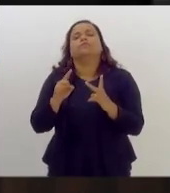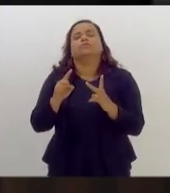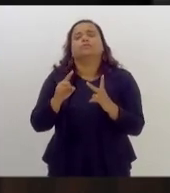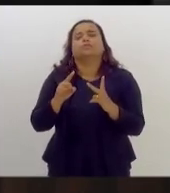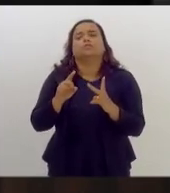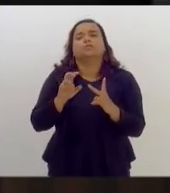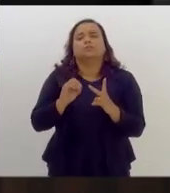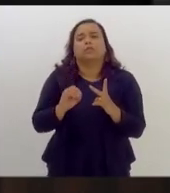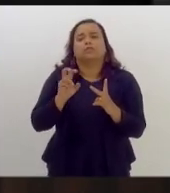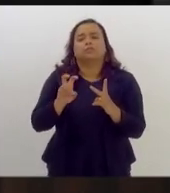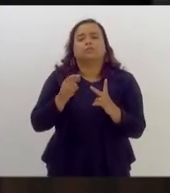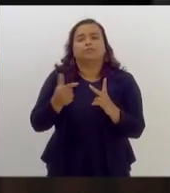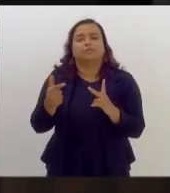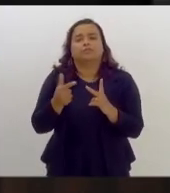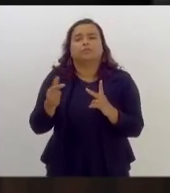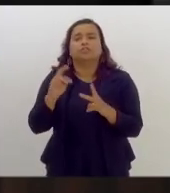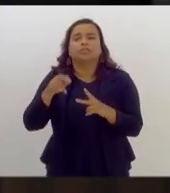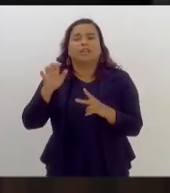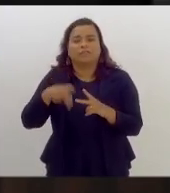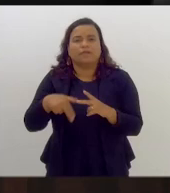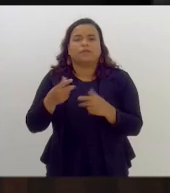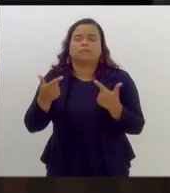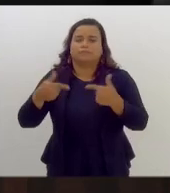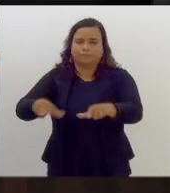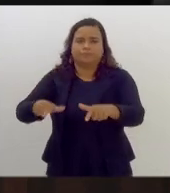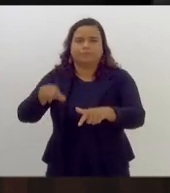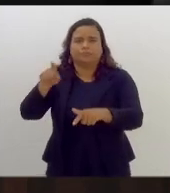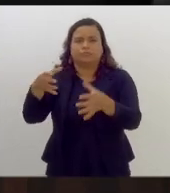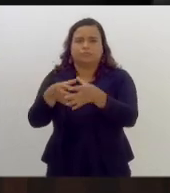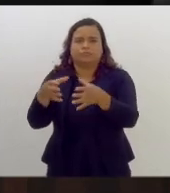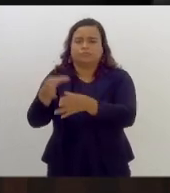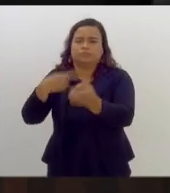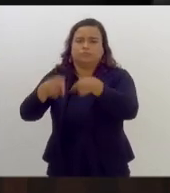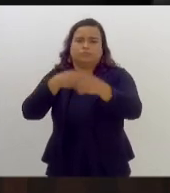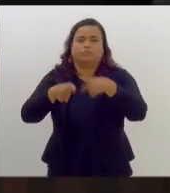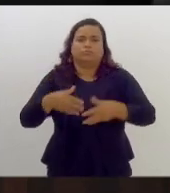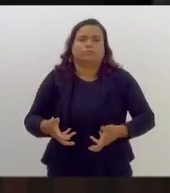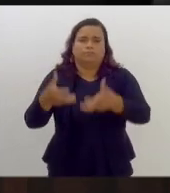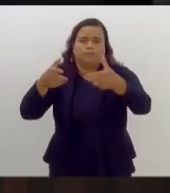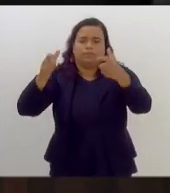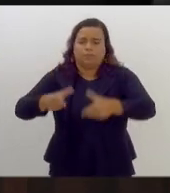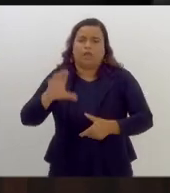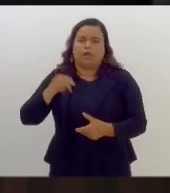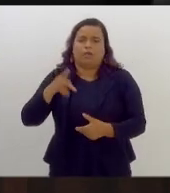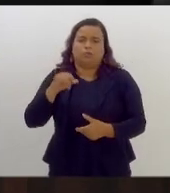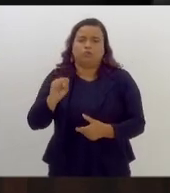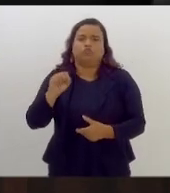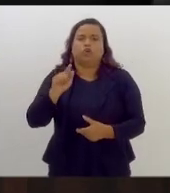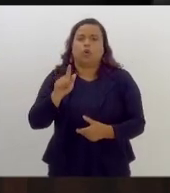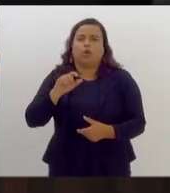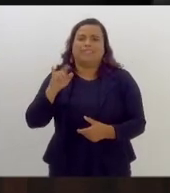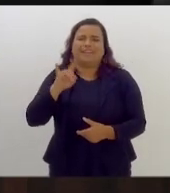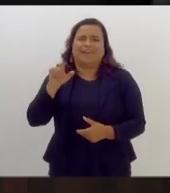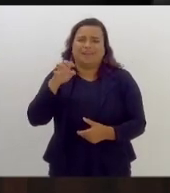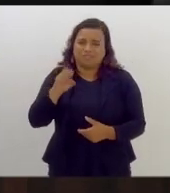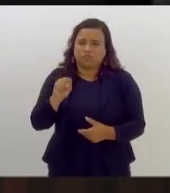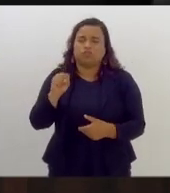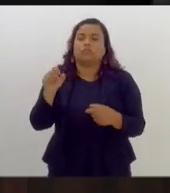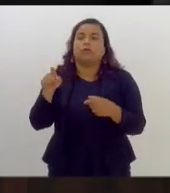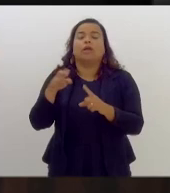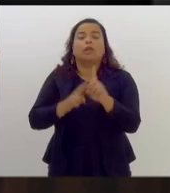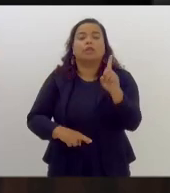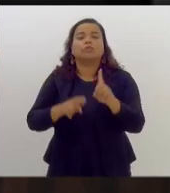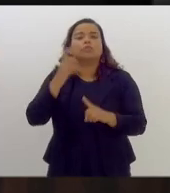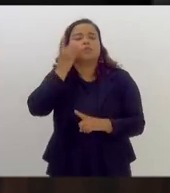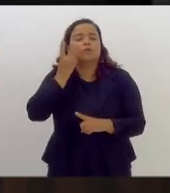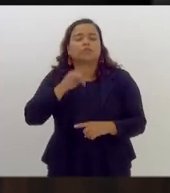Flávio Serafim, concede o diploma Paul Singer à Cooperativa de Recicláveis de Renascer de Campos de Goitacazes. Relator deputado